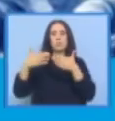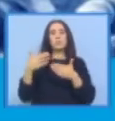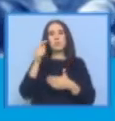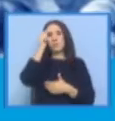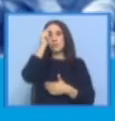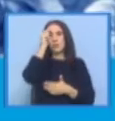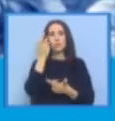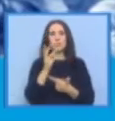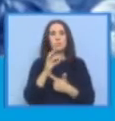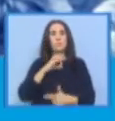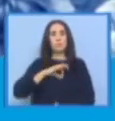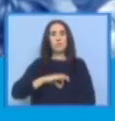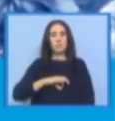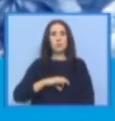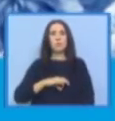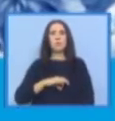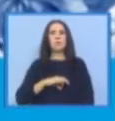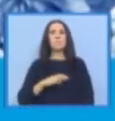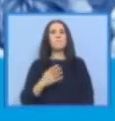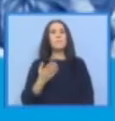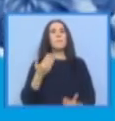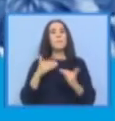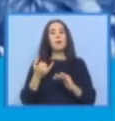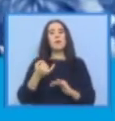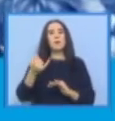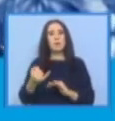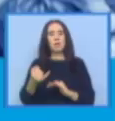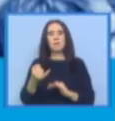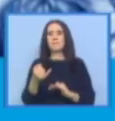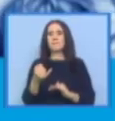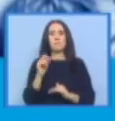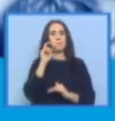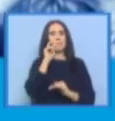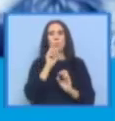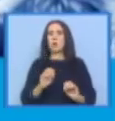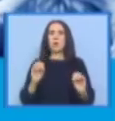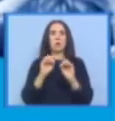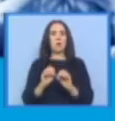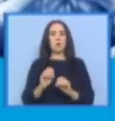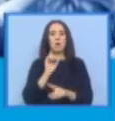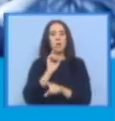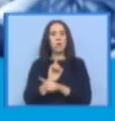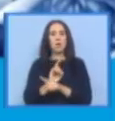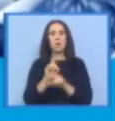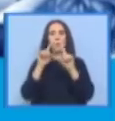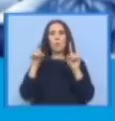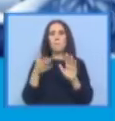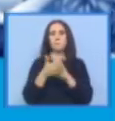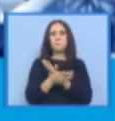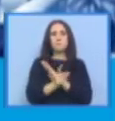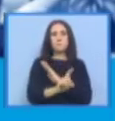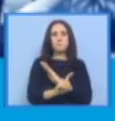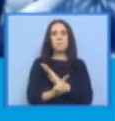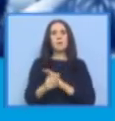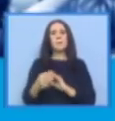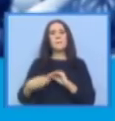por exemplo, profissionais, mas que depois não garantem nem a passagem aos quadros, nem sequer,